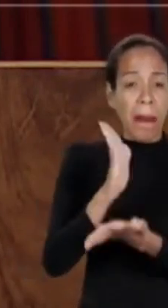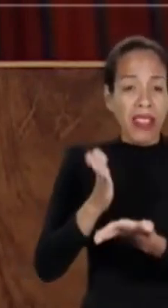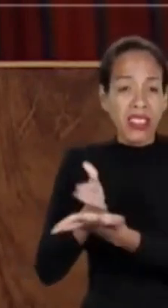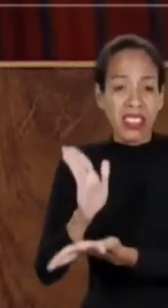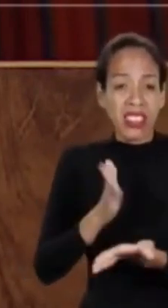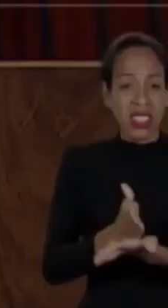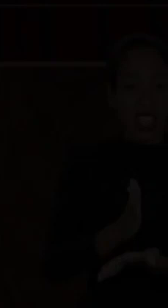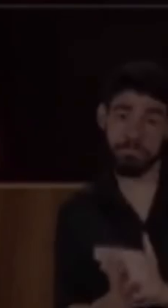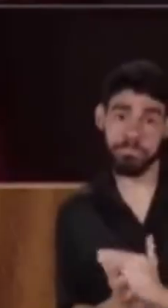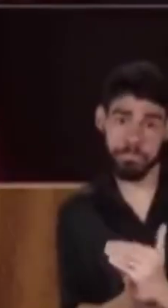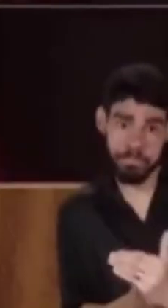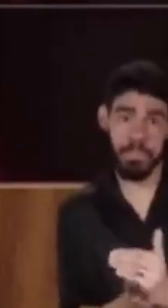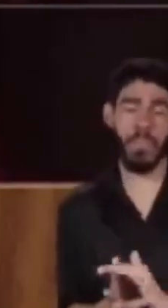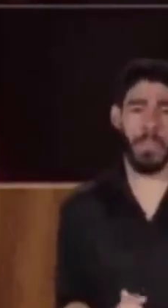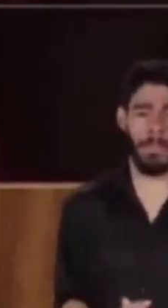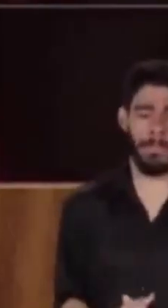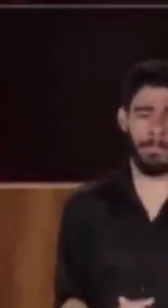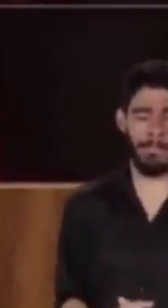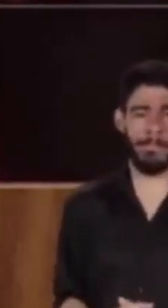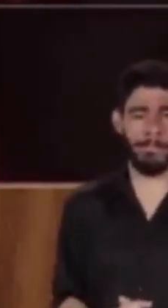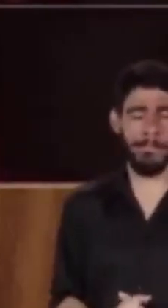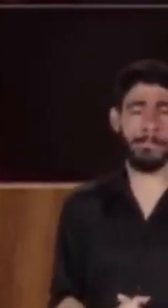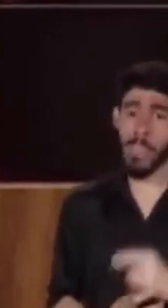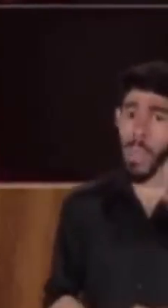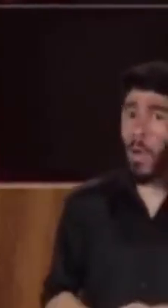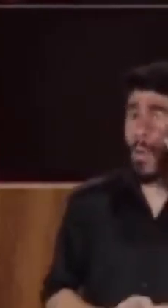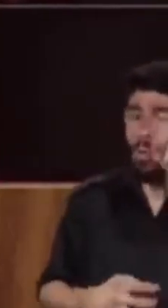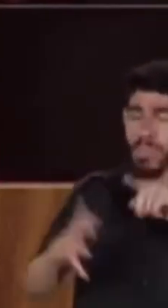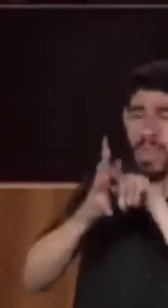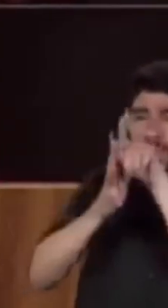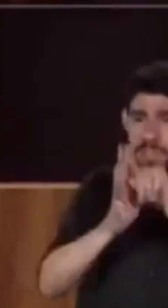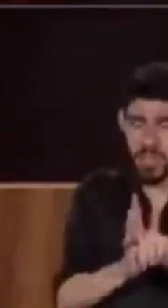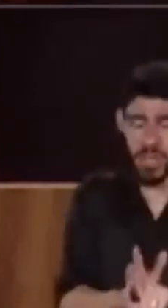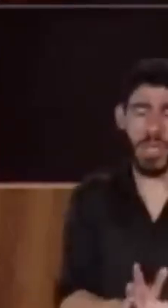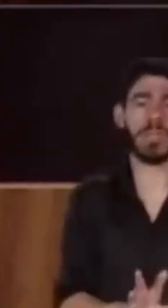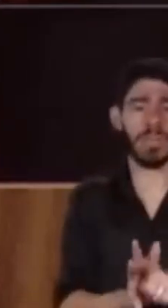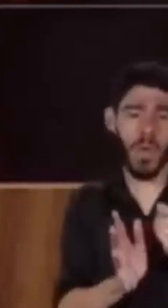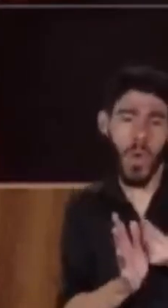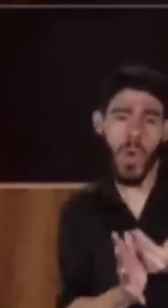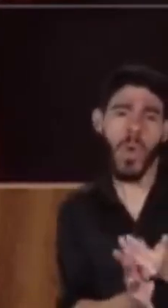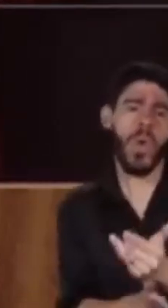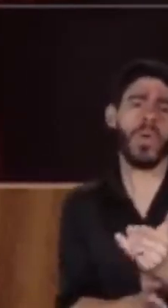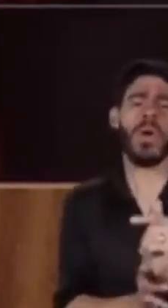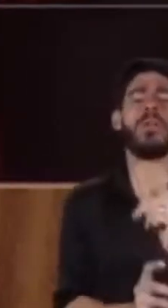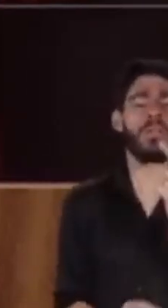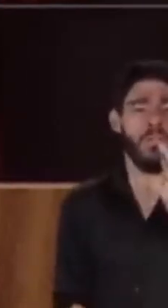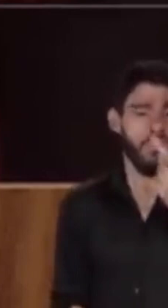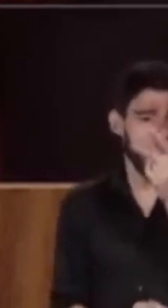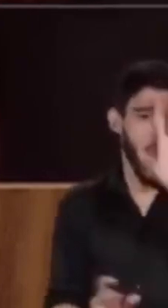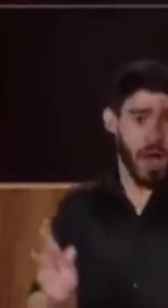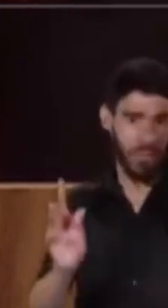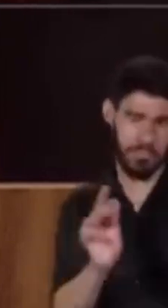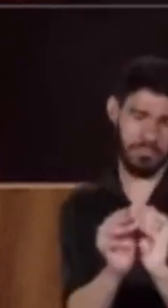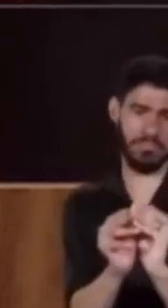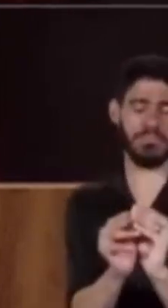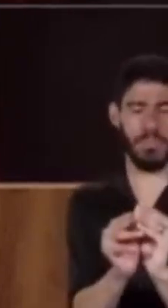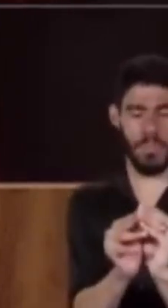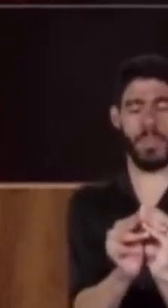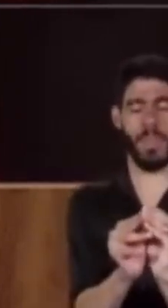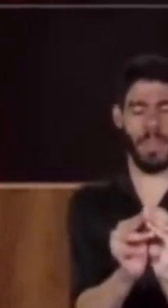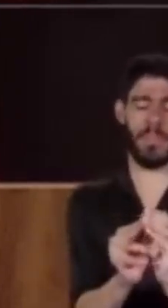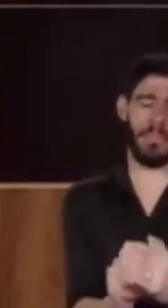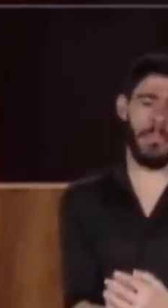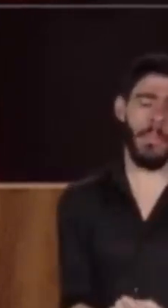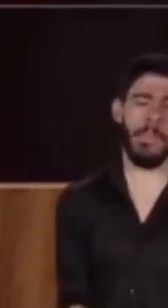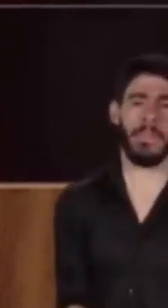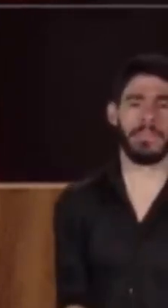para Raul Araújo. Mesmo após a diligente intrusão conduzida pelo relator, inexiste qualquer elemento informativo